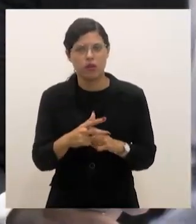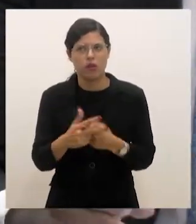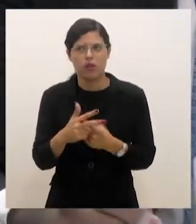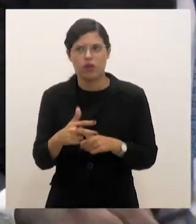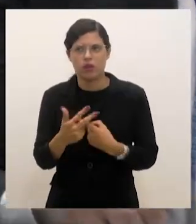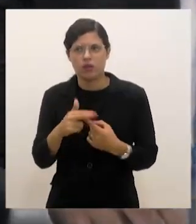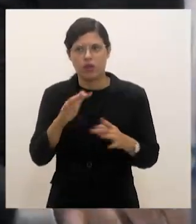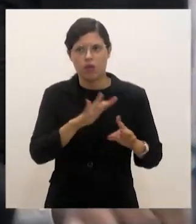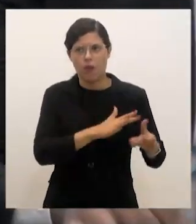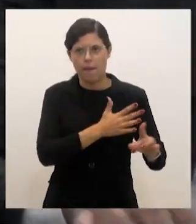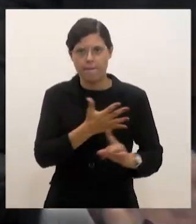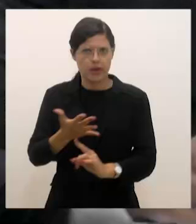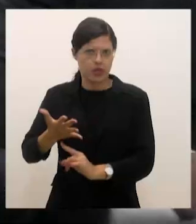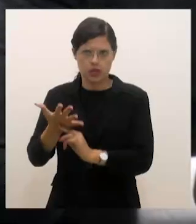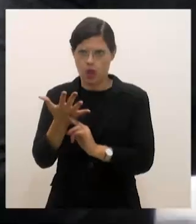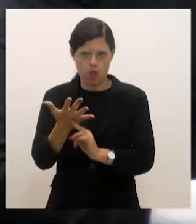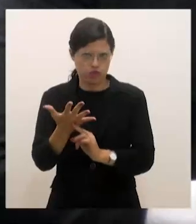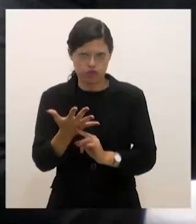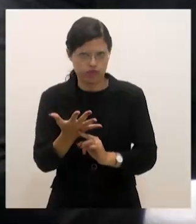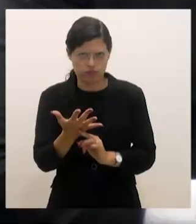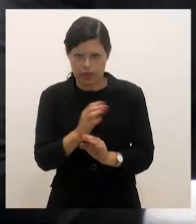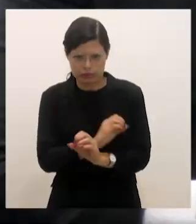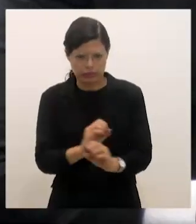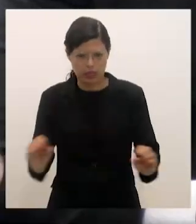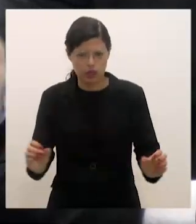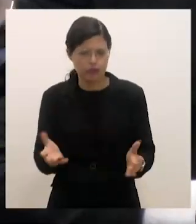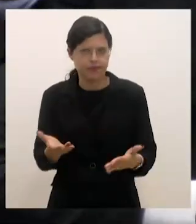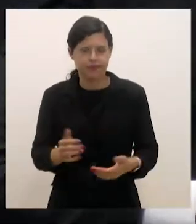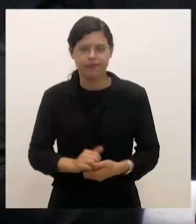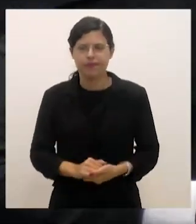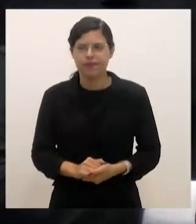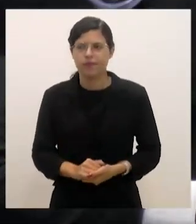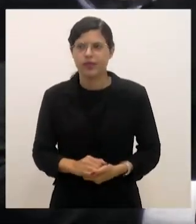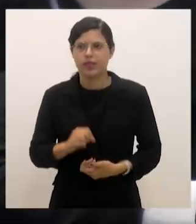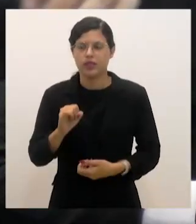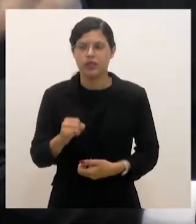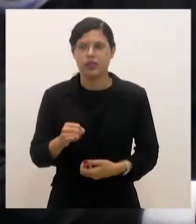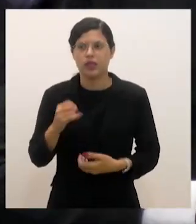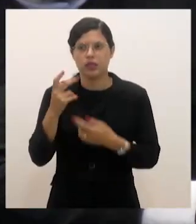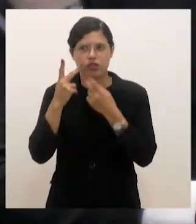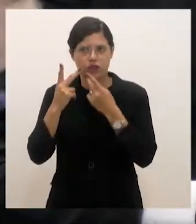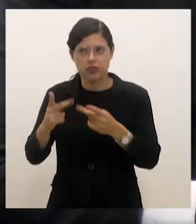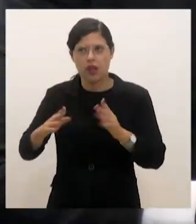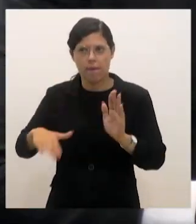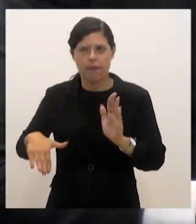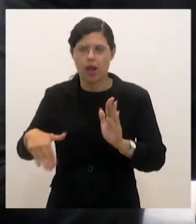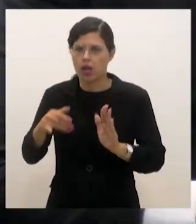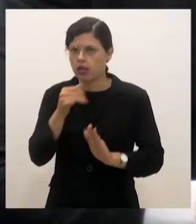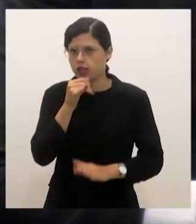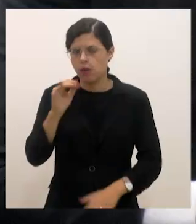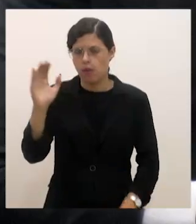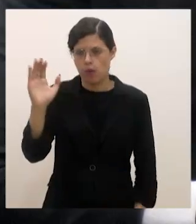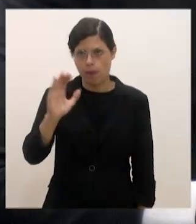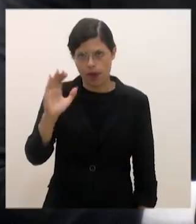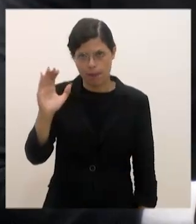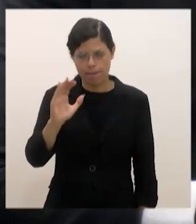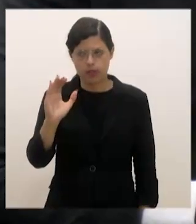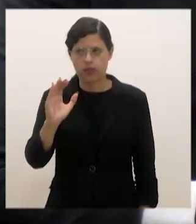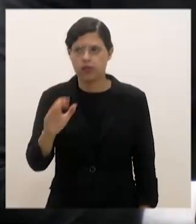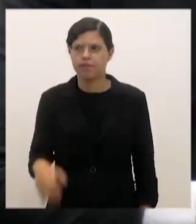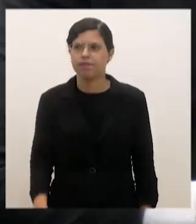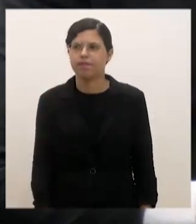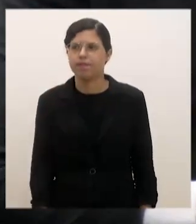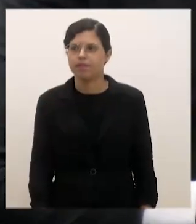com relação a isso, zero. Hoje, se a gente for a uma praia, Copacabana, e